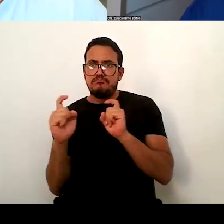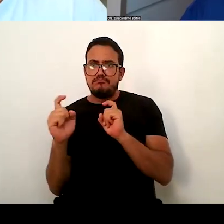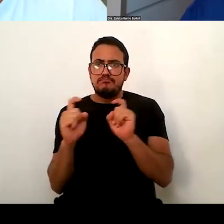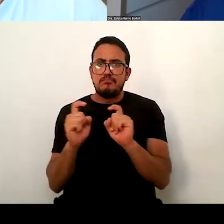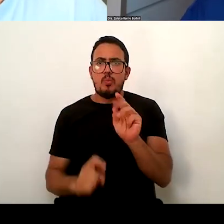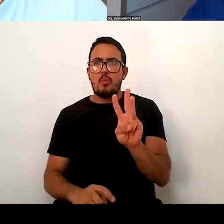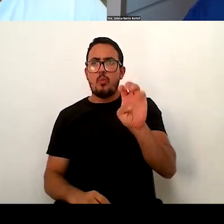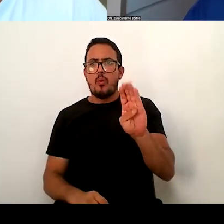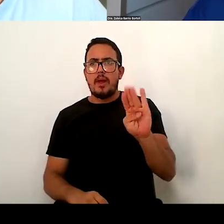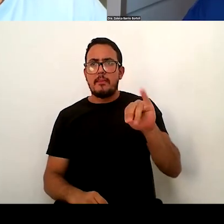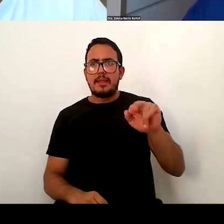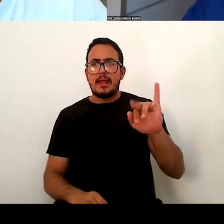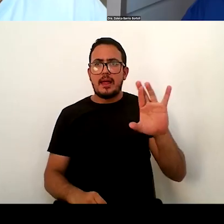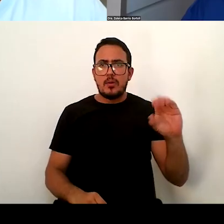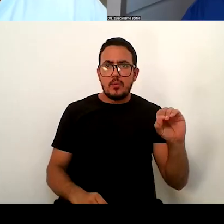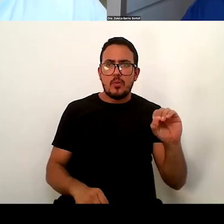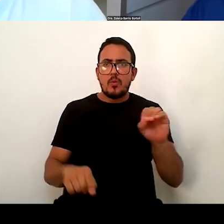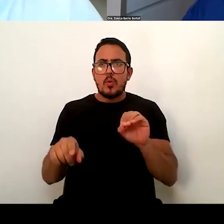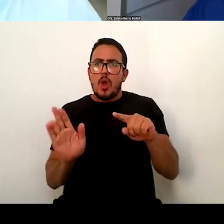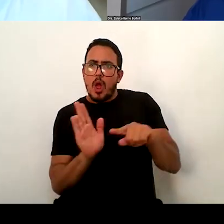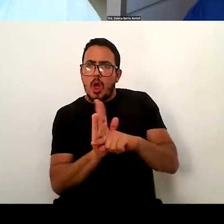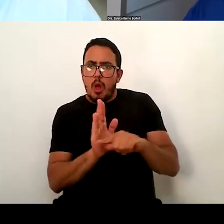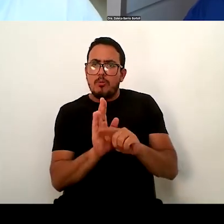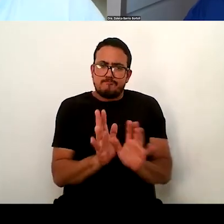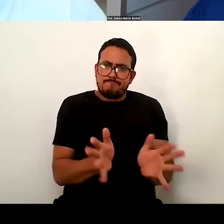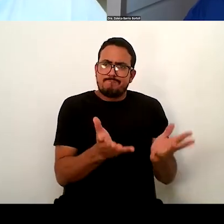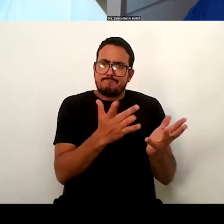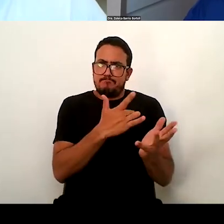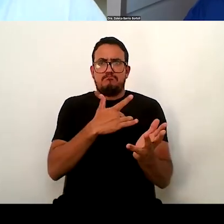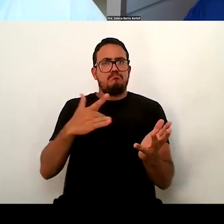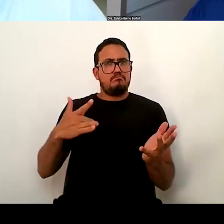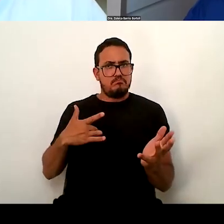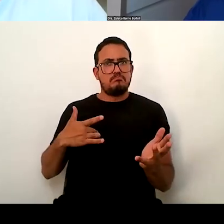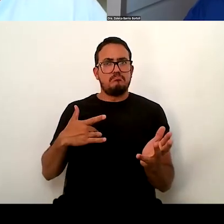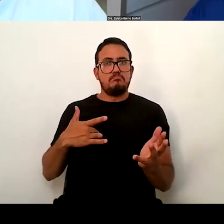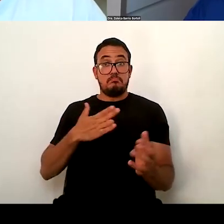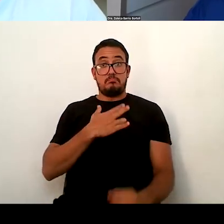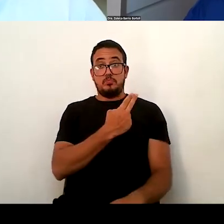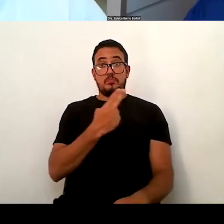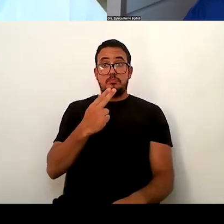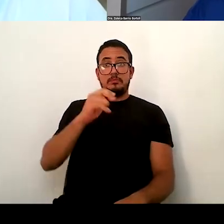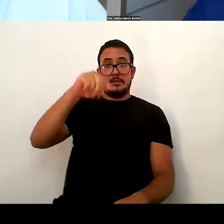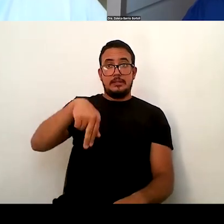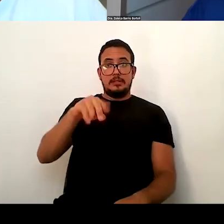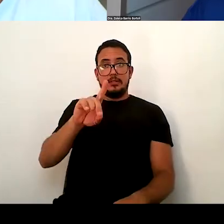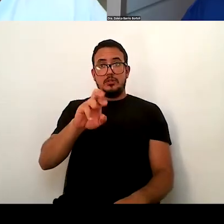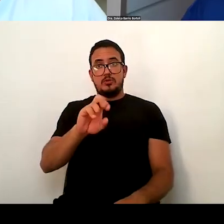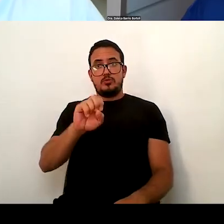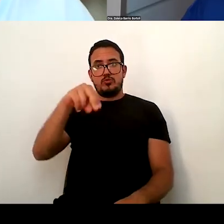aqui no TRE de São Paulo. E eu sou o Anderson Reis, eu estou como chefe de seção da promoção de